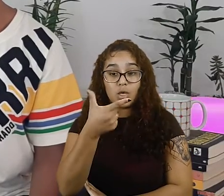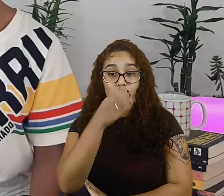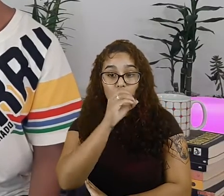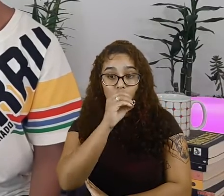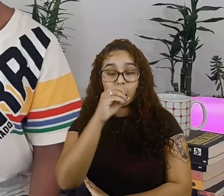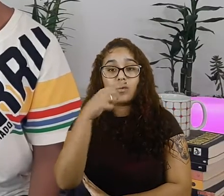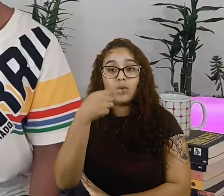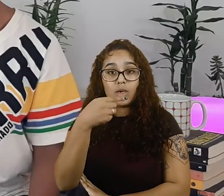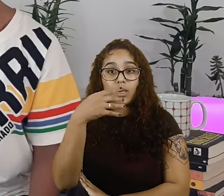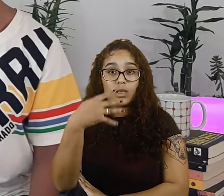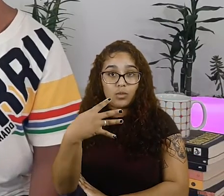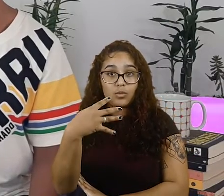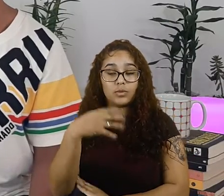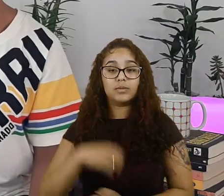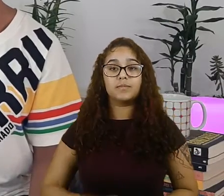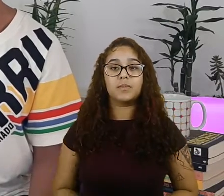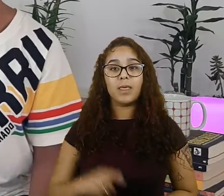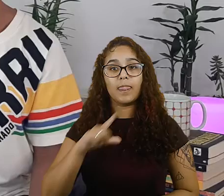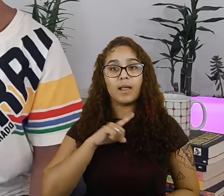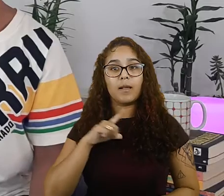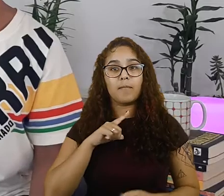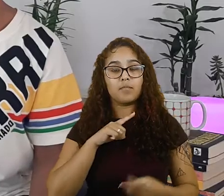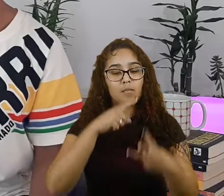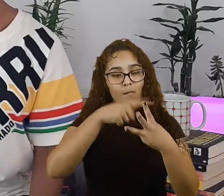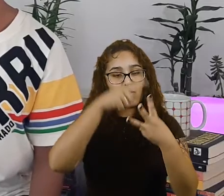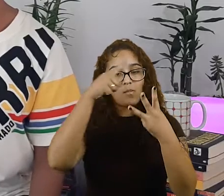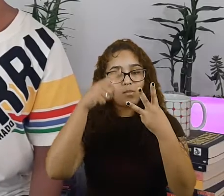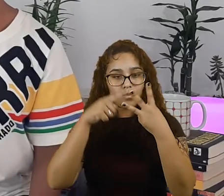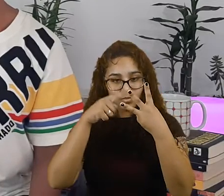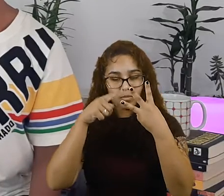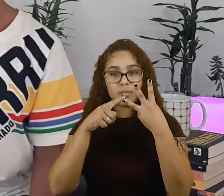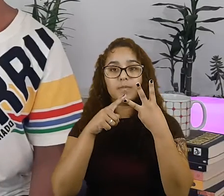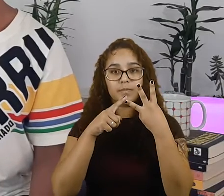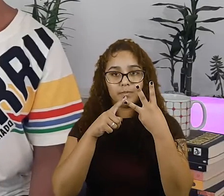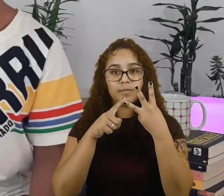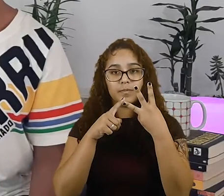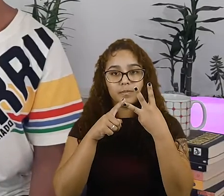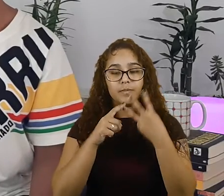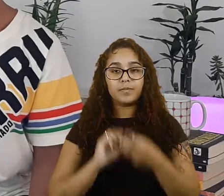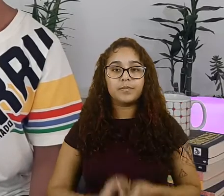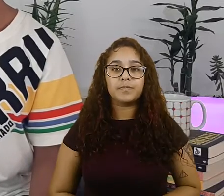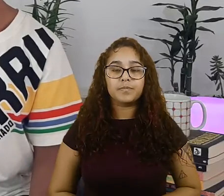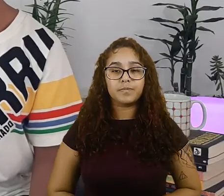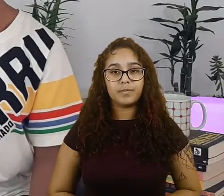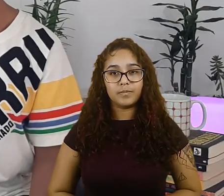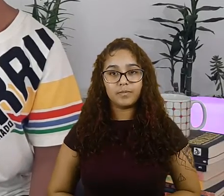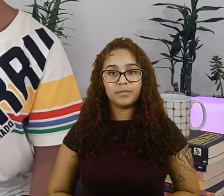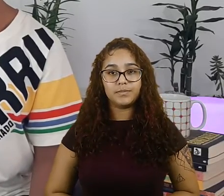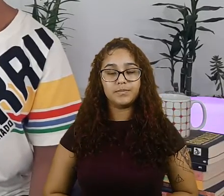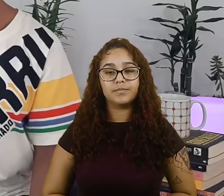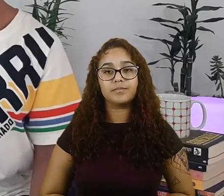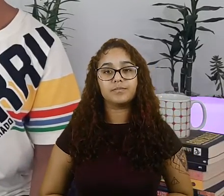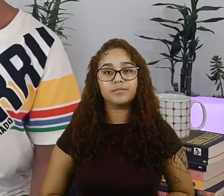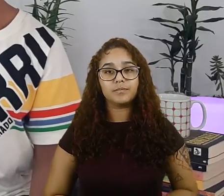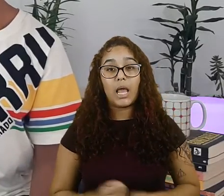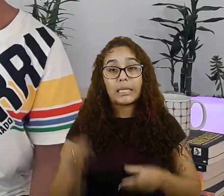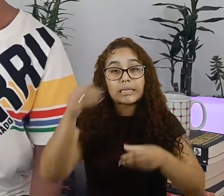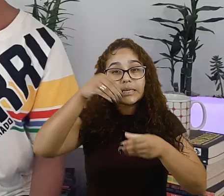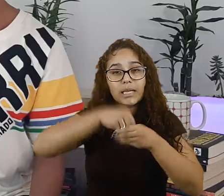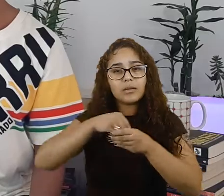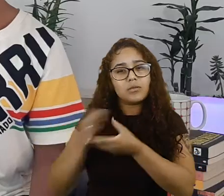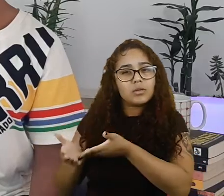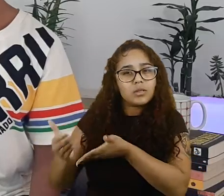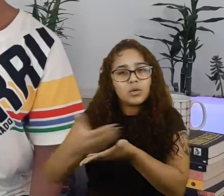entre 1965 e 2014, e foi dividido em 3 períodos, né, em 3 tempos.